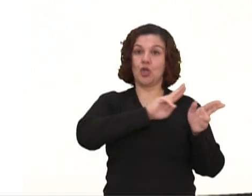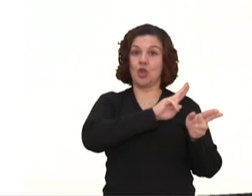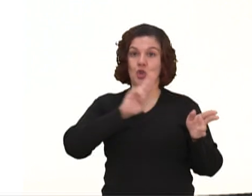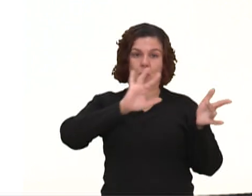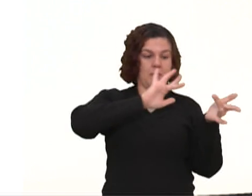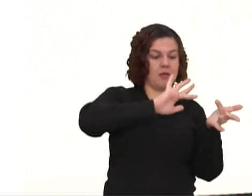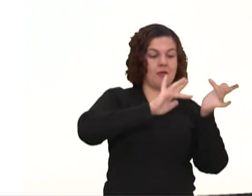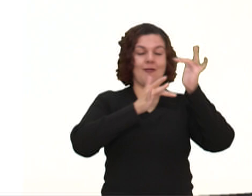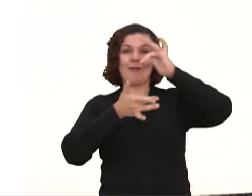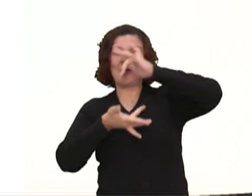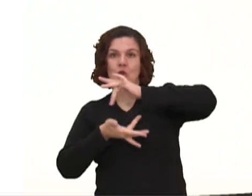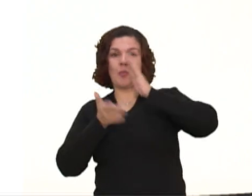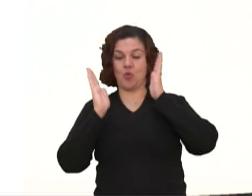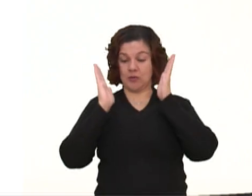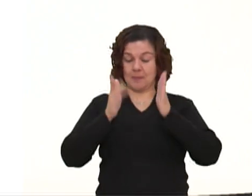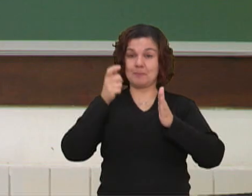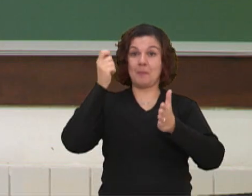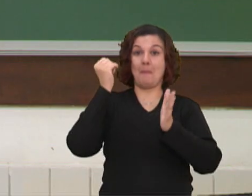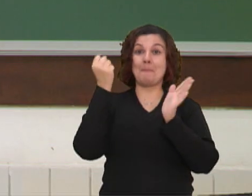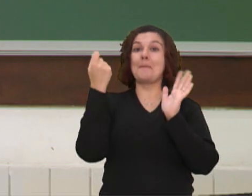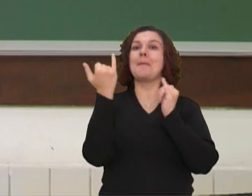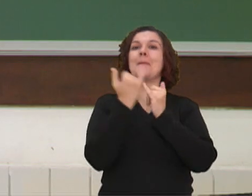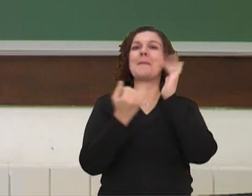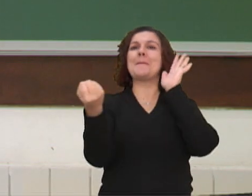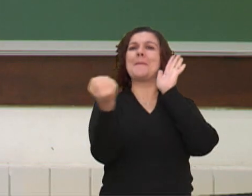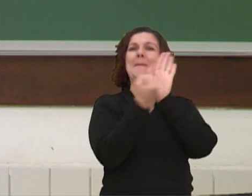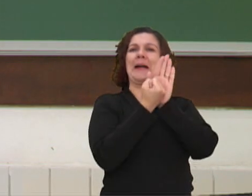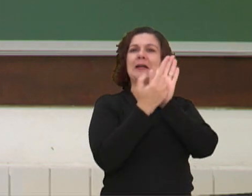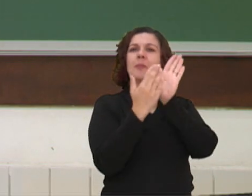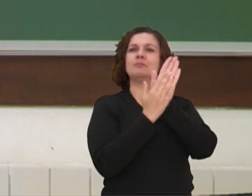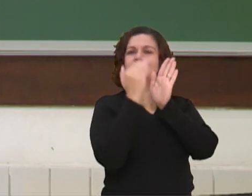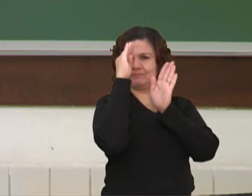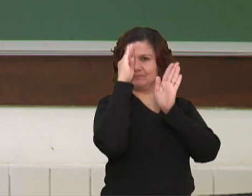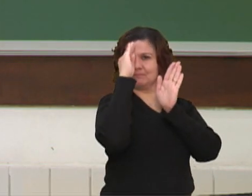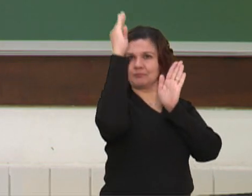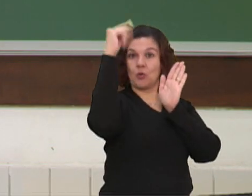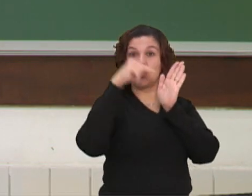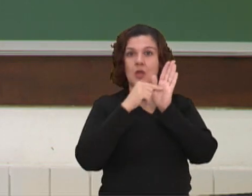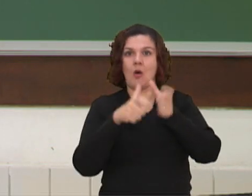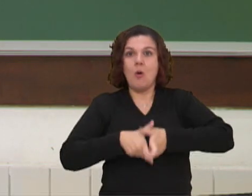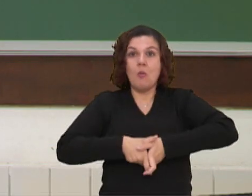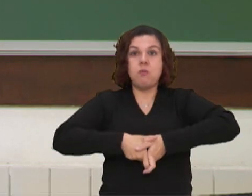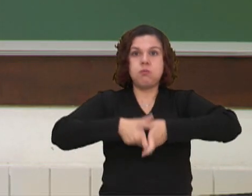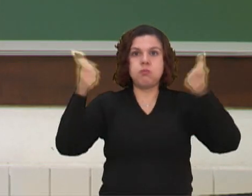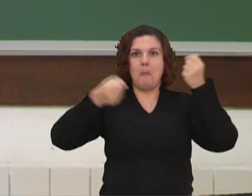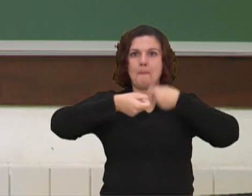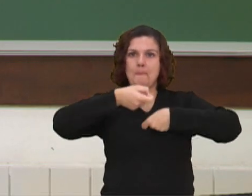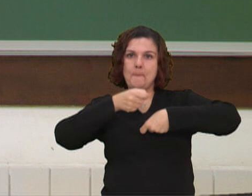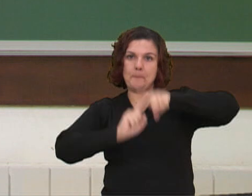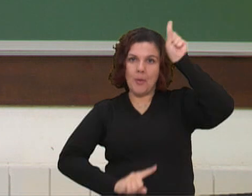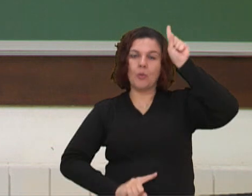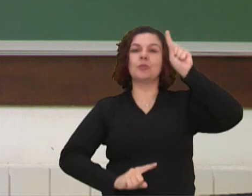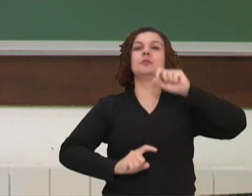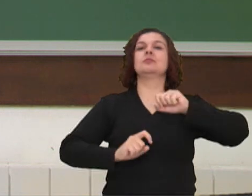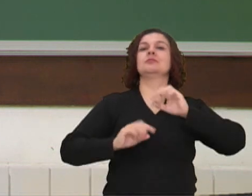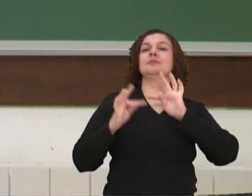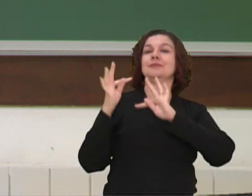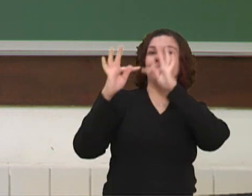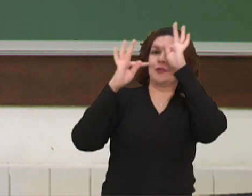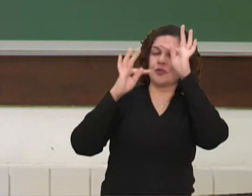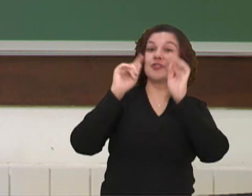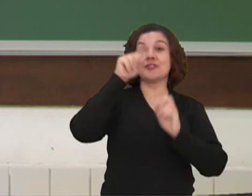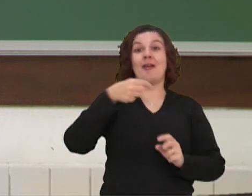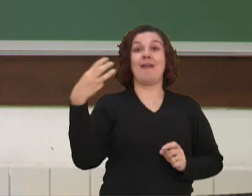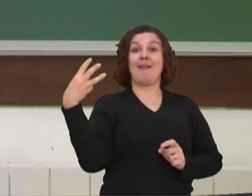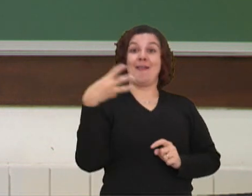globalização, o que marca esse período é justamente o avanço tecnológico, né? A ideia lá da terceira revolução